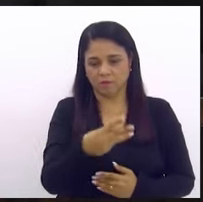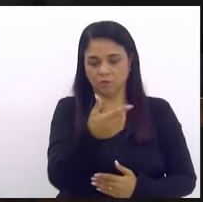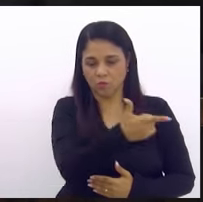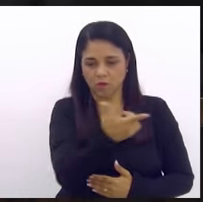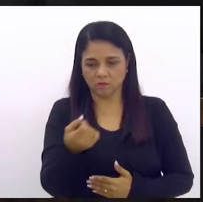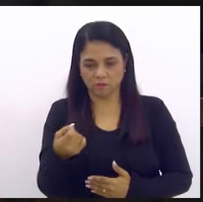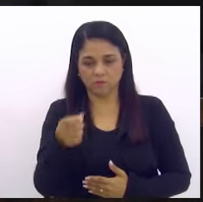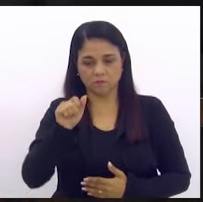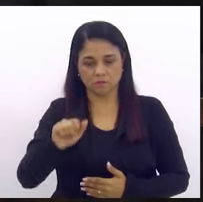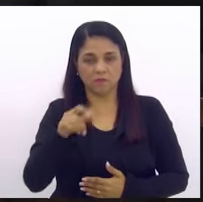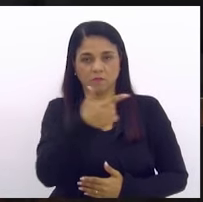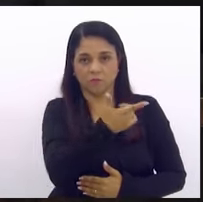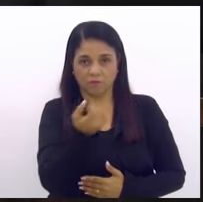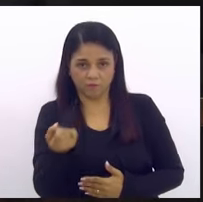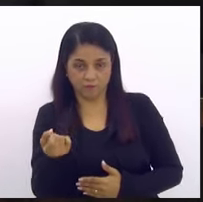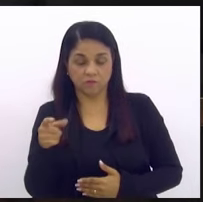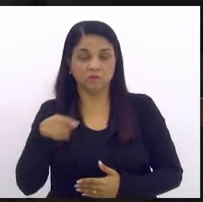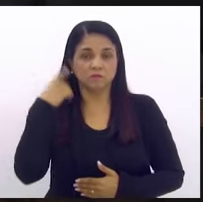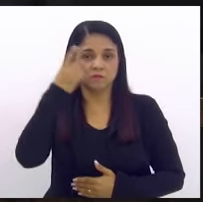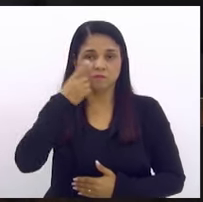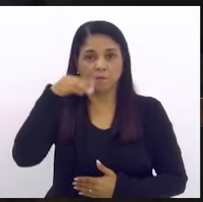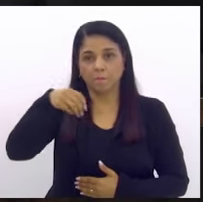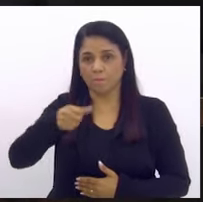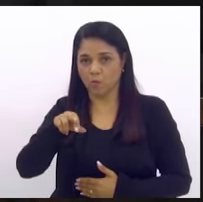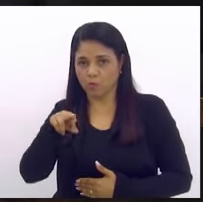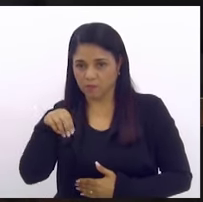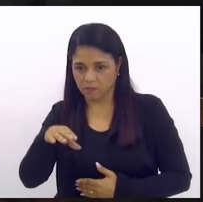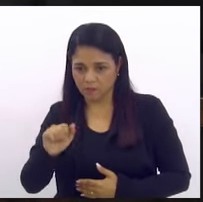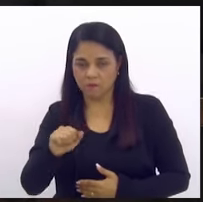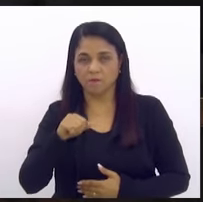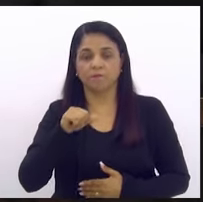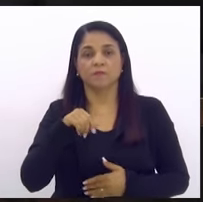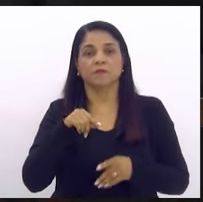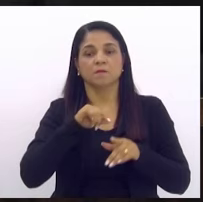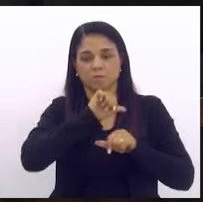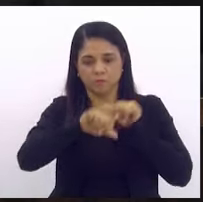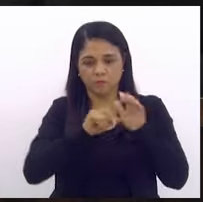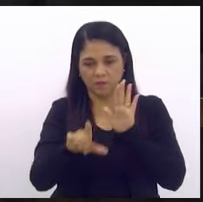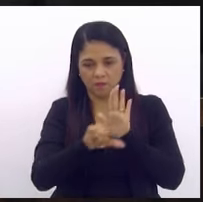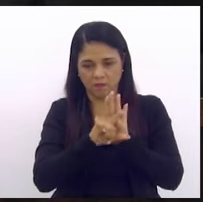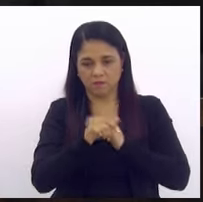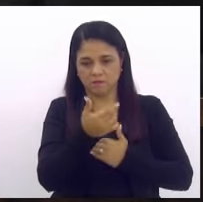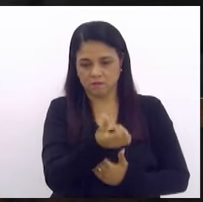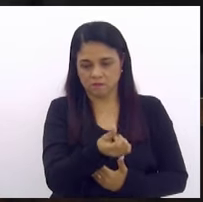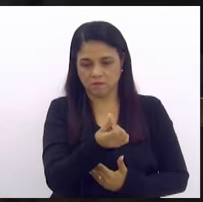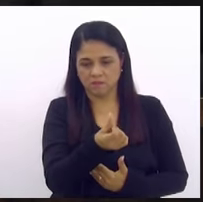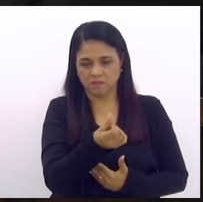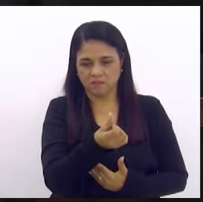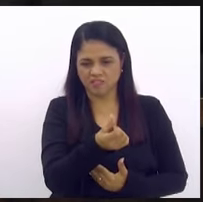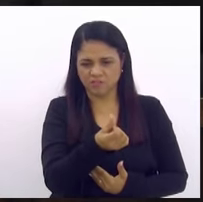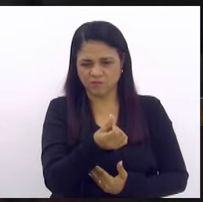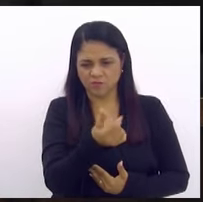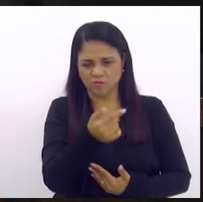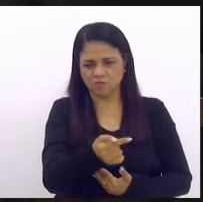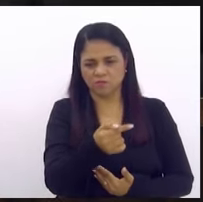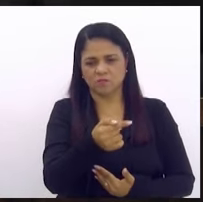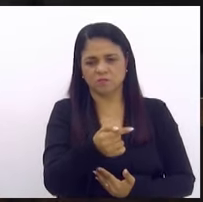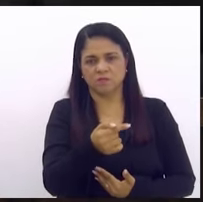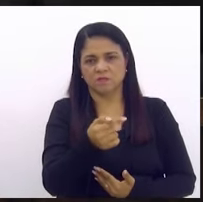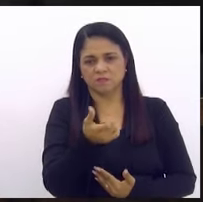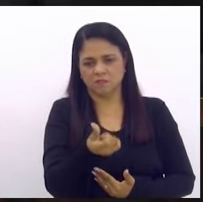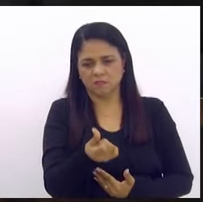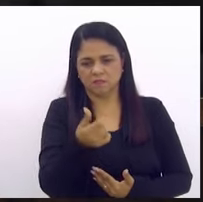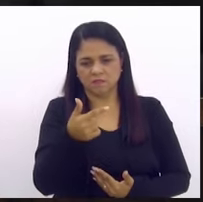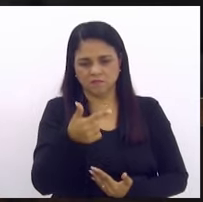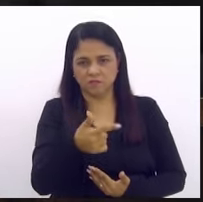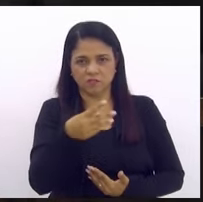3.400-A/2020, de autoria da deputada Mônica Francisco, que altera a lei número 7.126, de 11 de dezembro de 2015, que